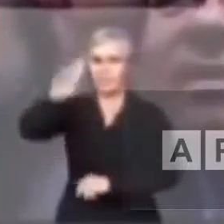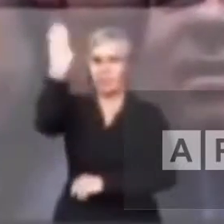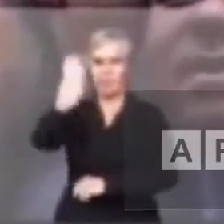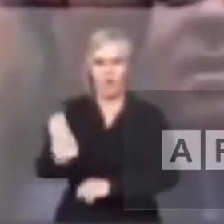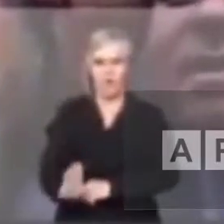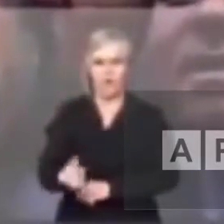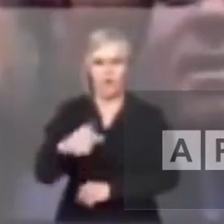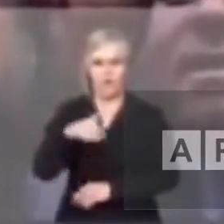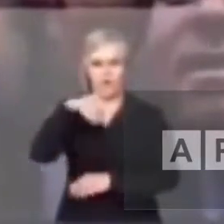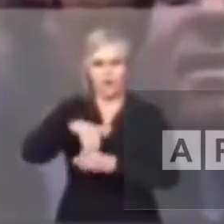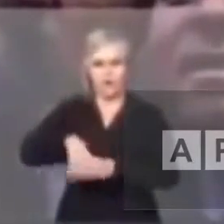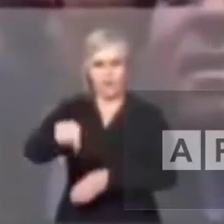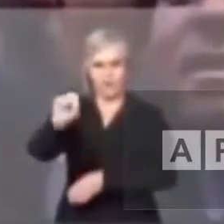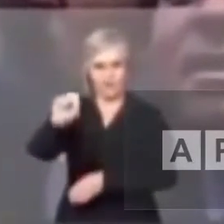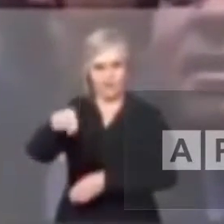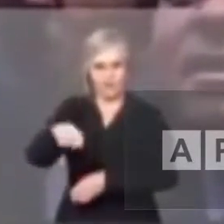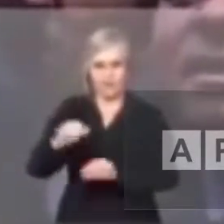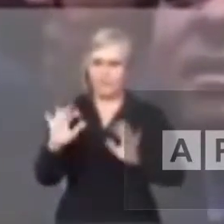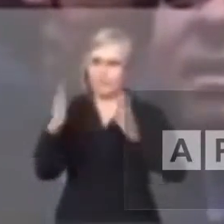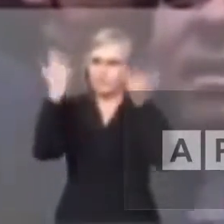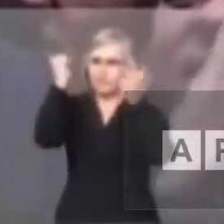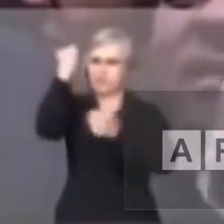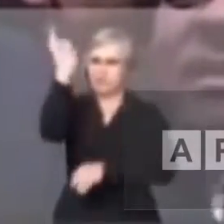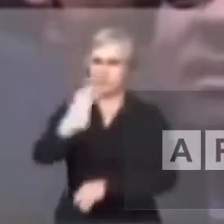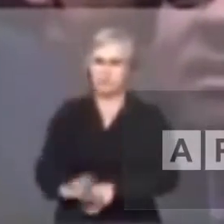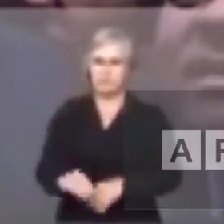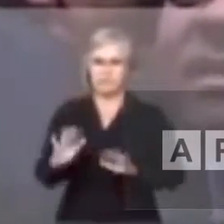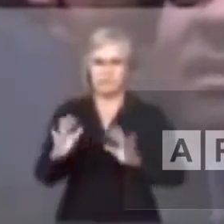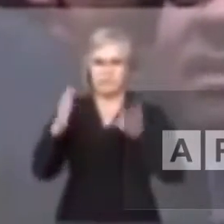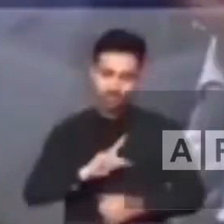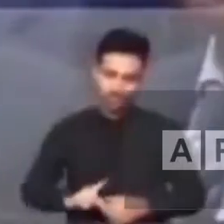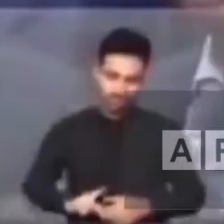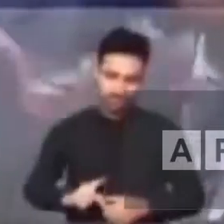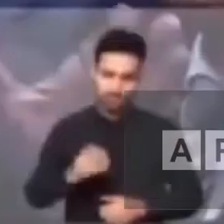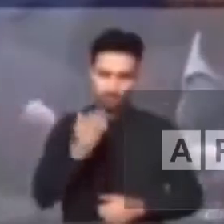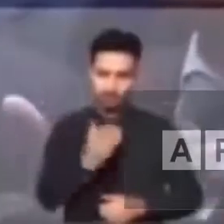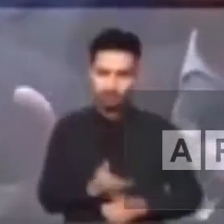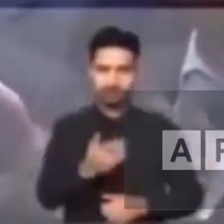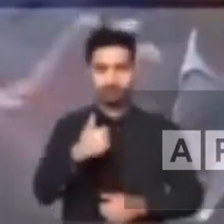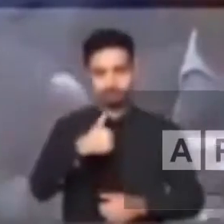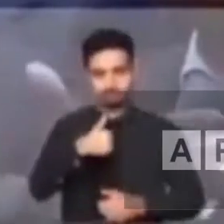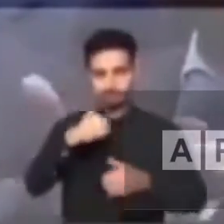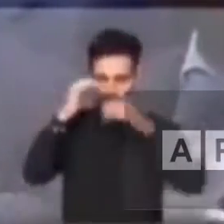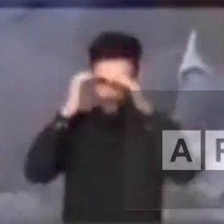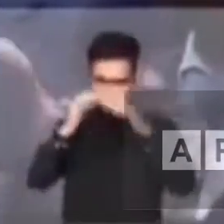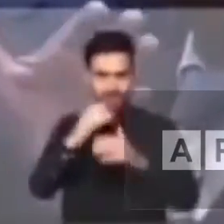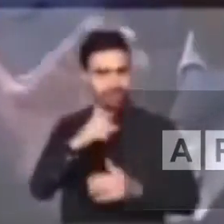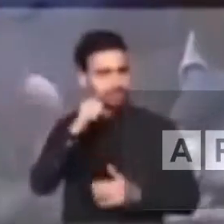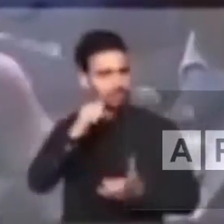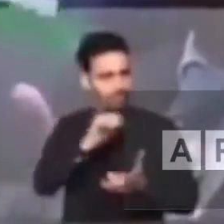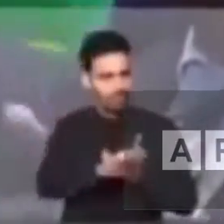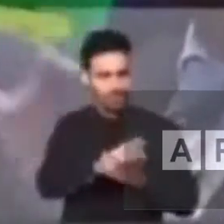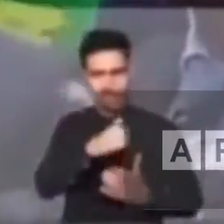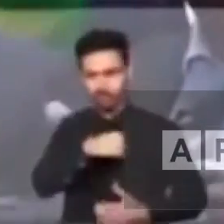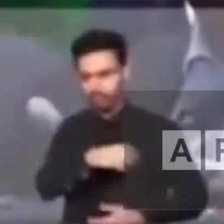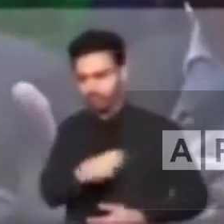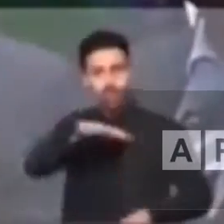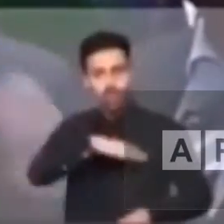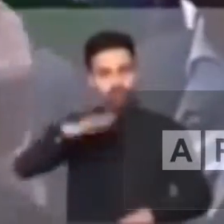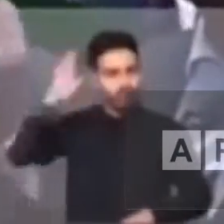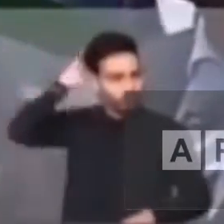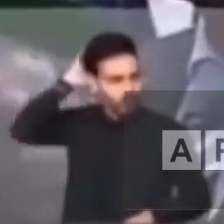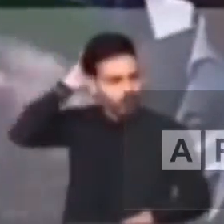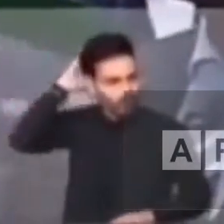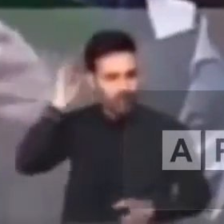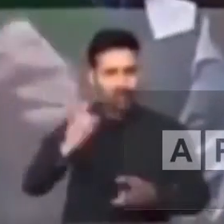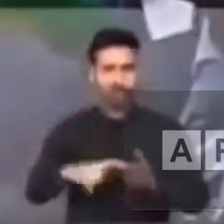brasileiro, eu voto sim. E viva o Brasil, e viva o Sérgio Moro. Em respeito à minha mulher, meus filhos e meus netos, por